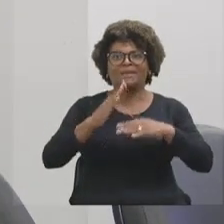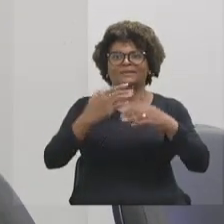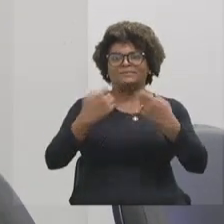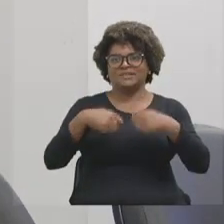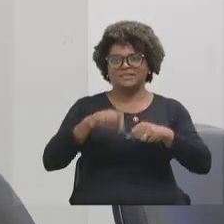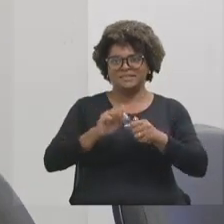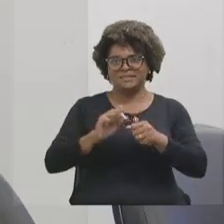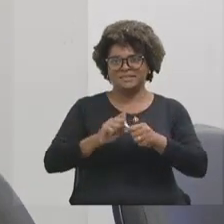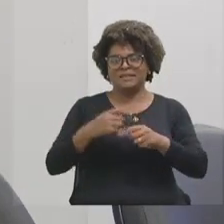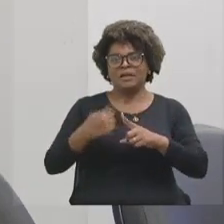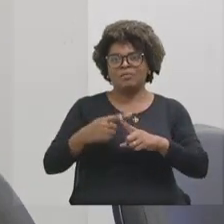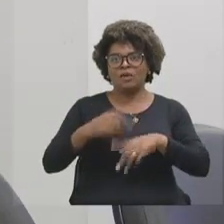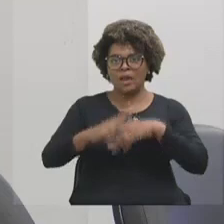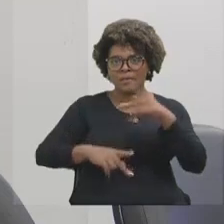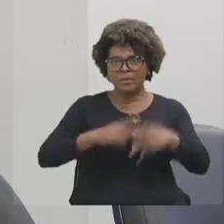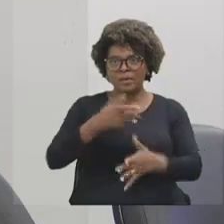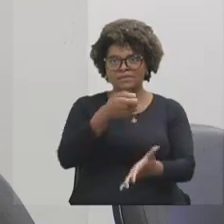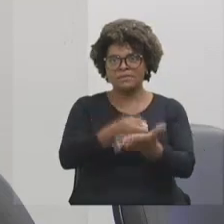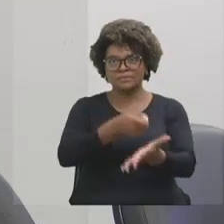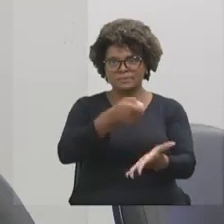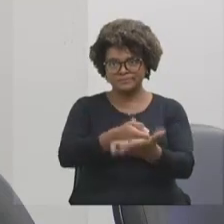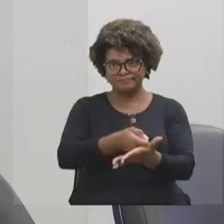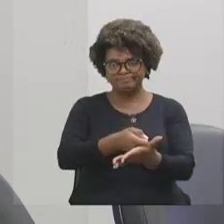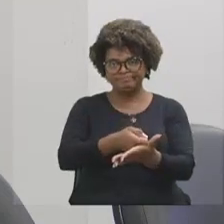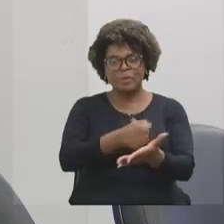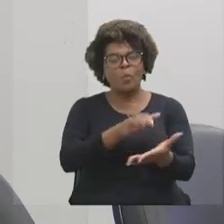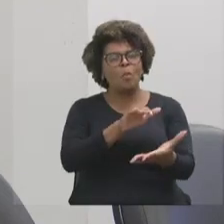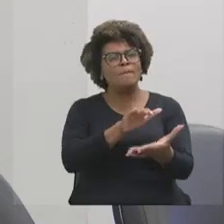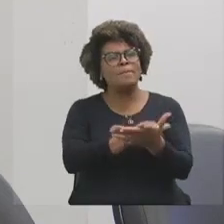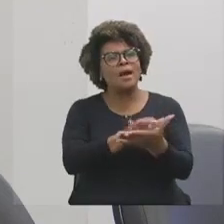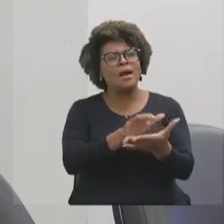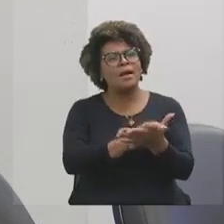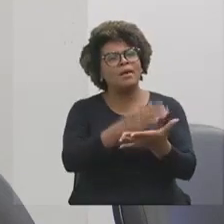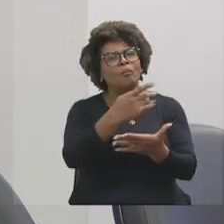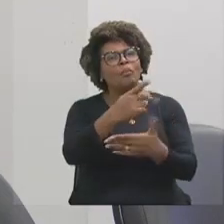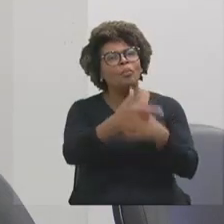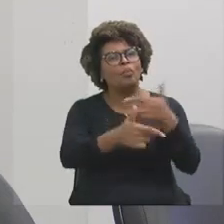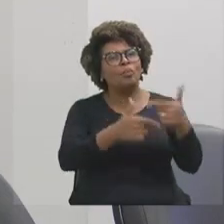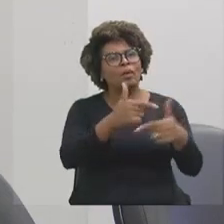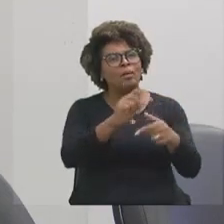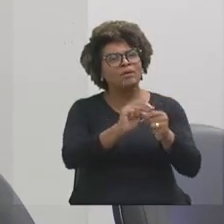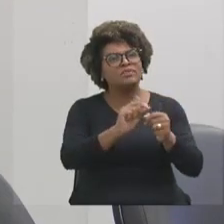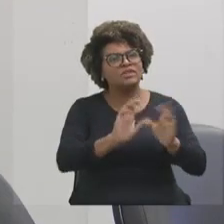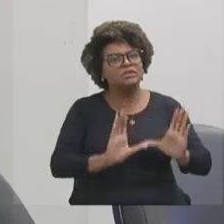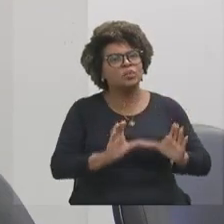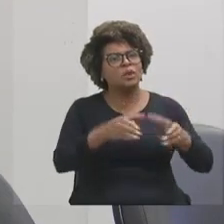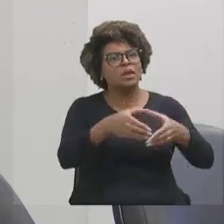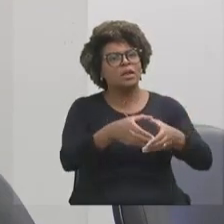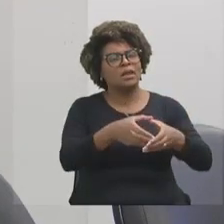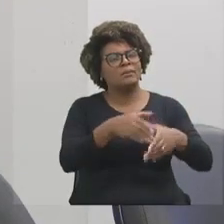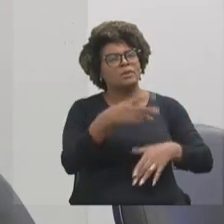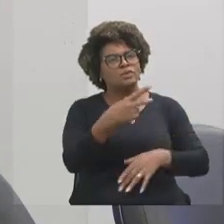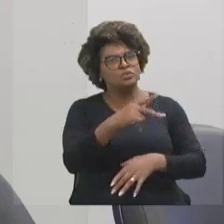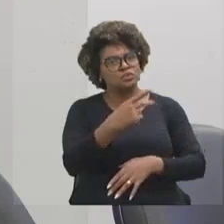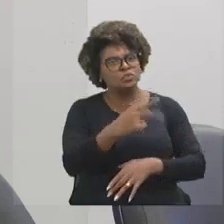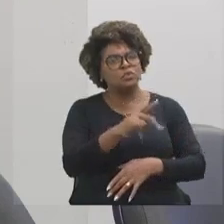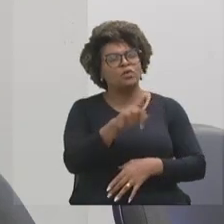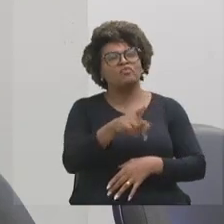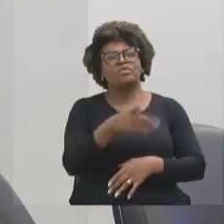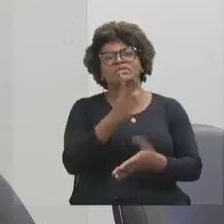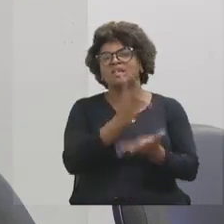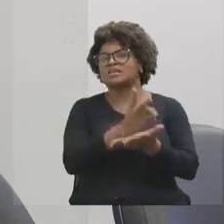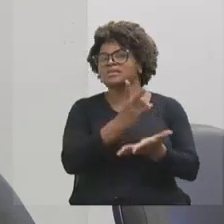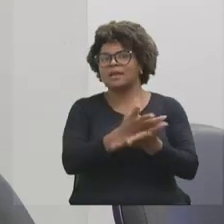mas eu só tenho que parabenizar pelo trabalho que vem realizando pela competência de toda sua equipe técnica pela presteza que nos atende Sempre